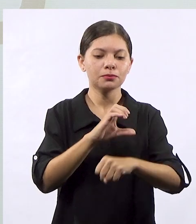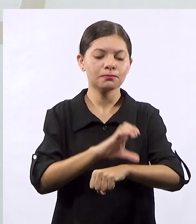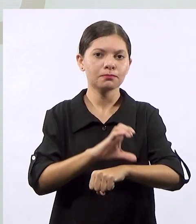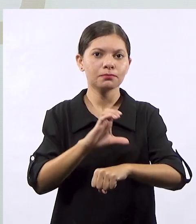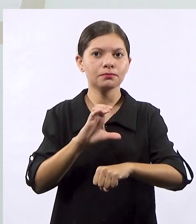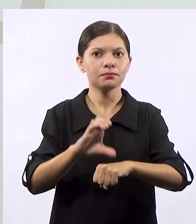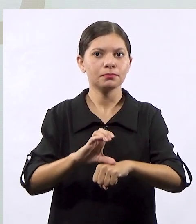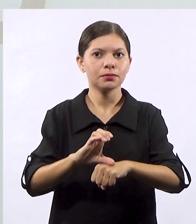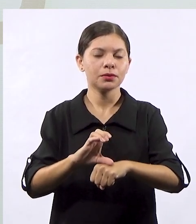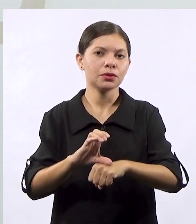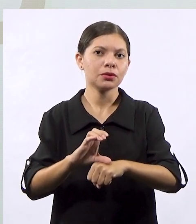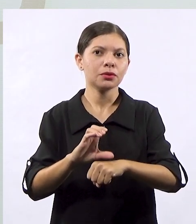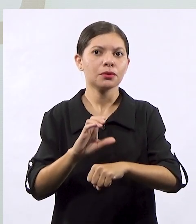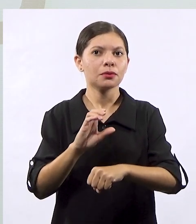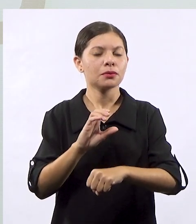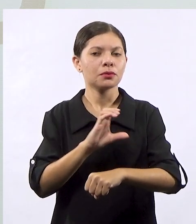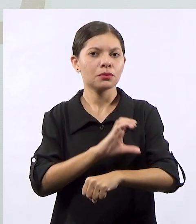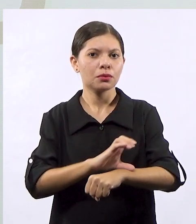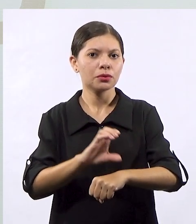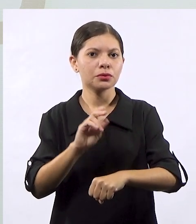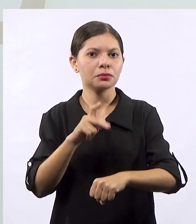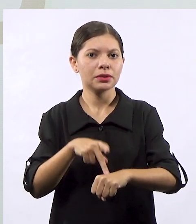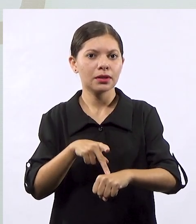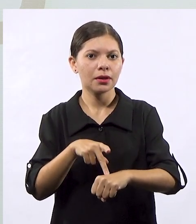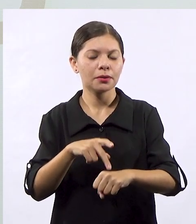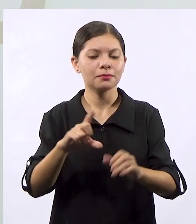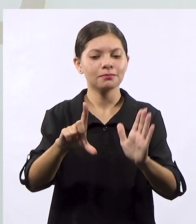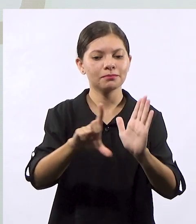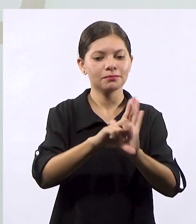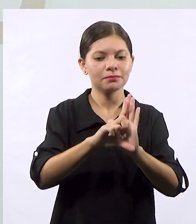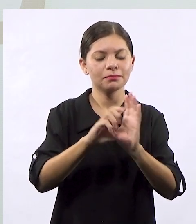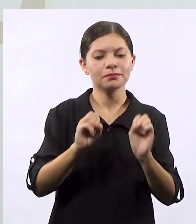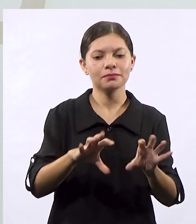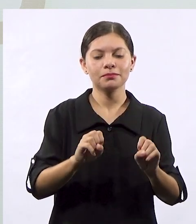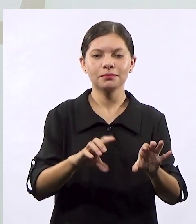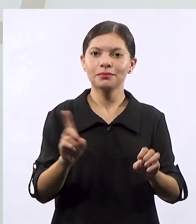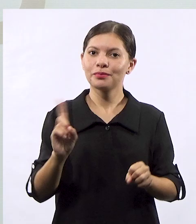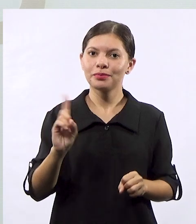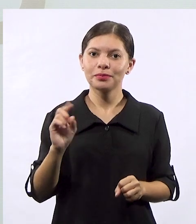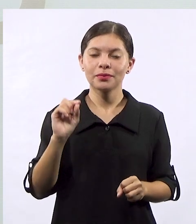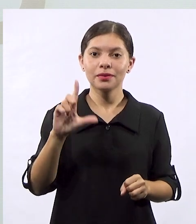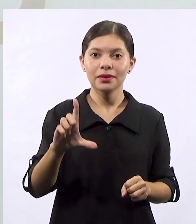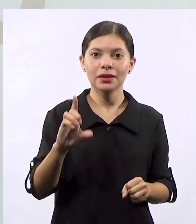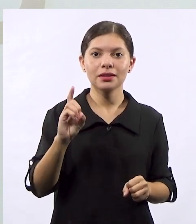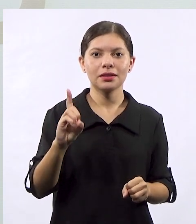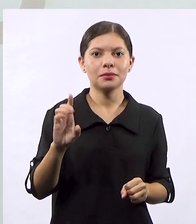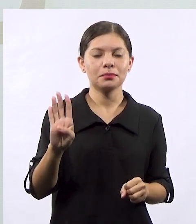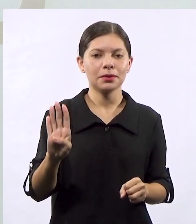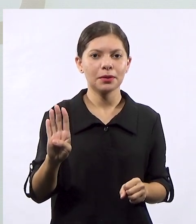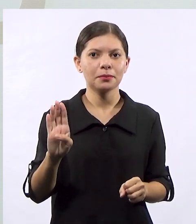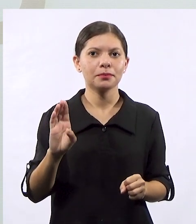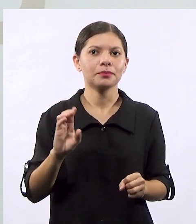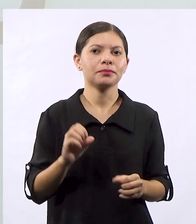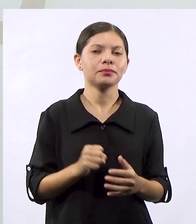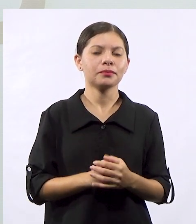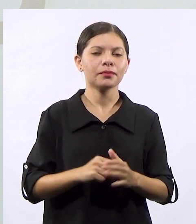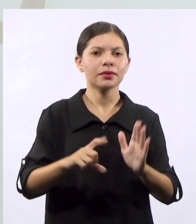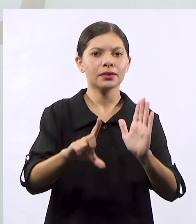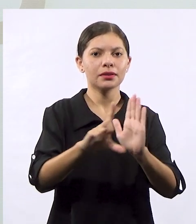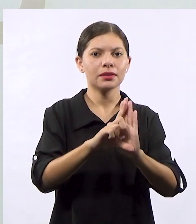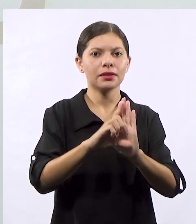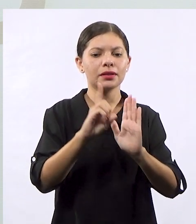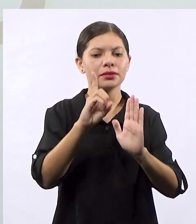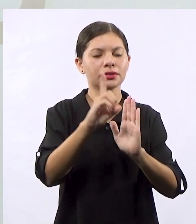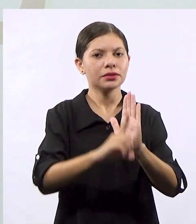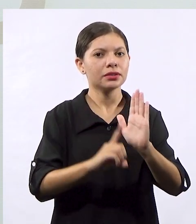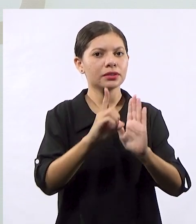Civil, o Código Penal. A legislação educacional, não. A gente tem a LDB, que é a Lei de Diretrizes e Base, e